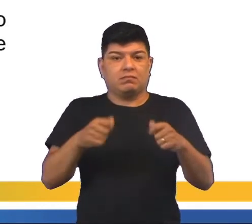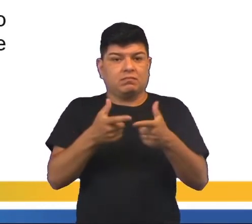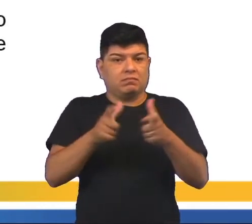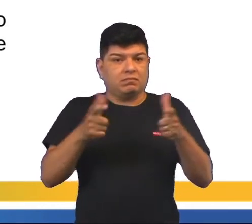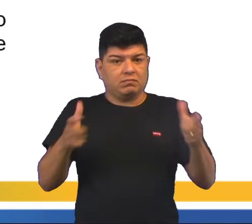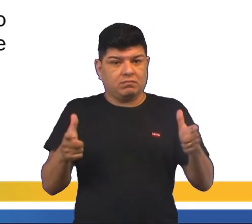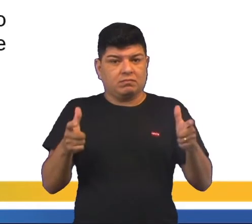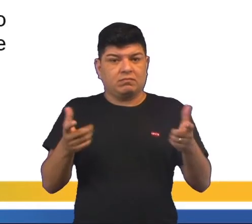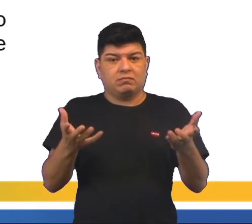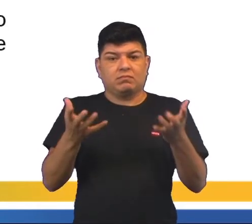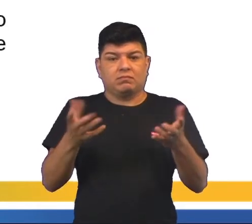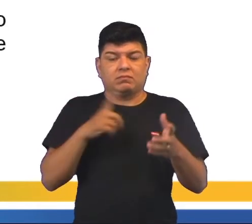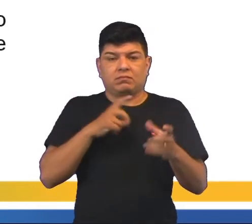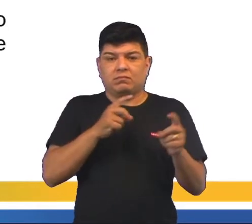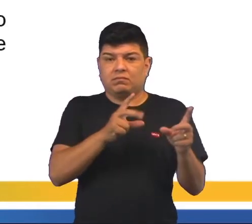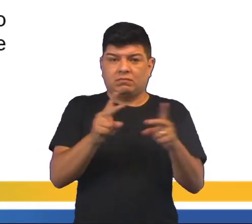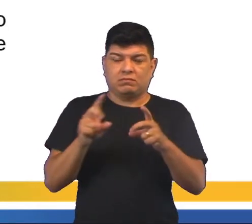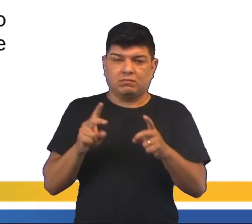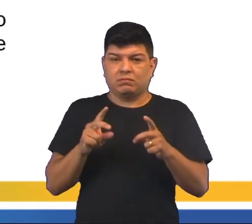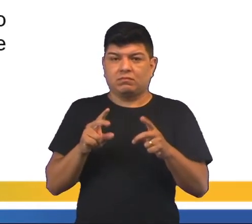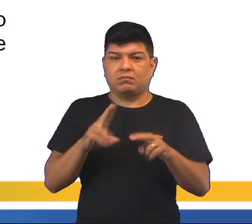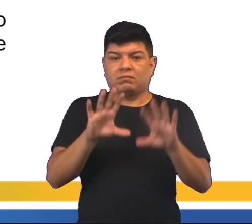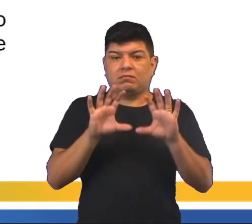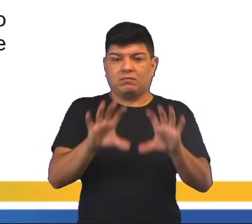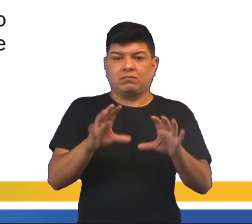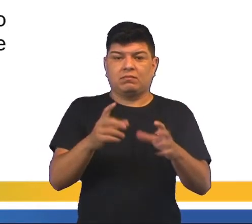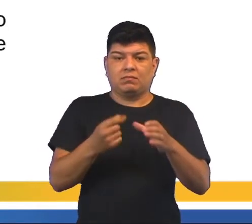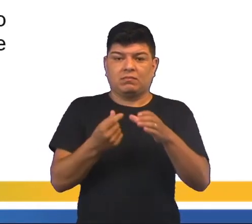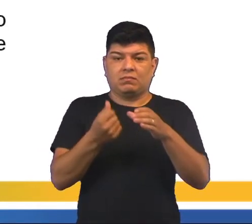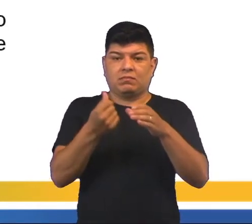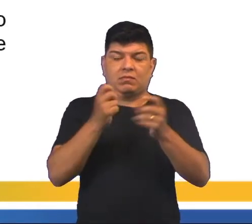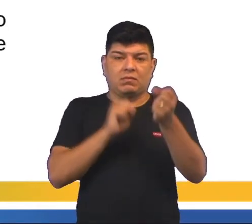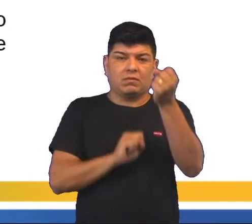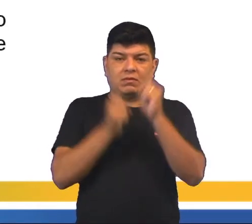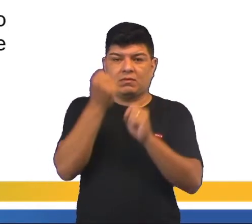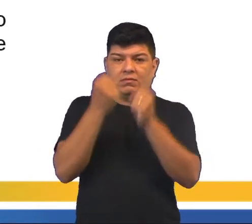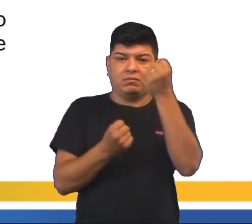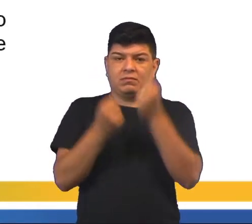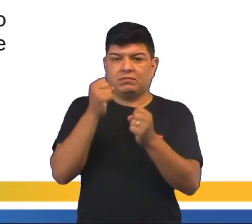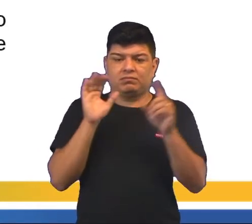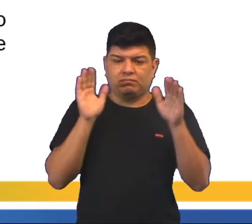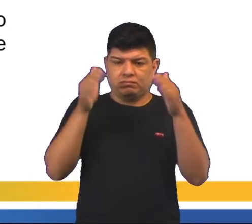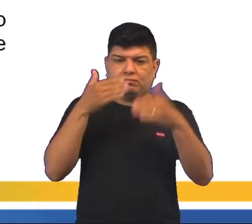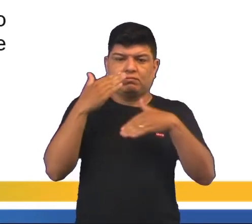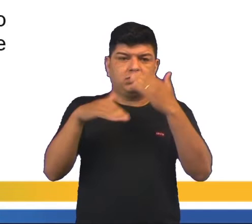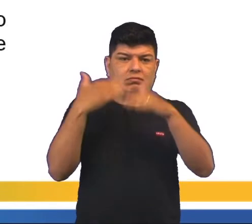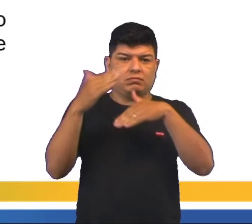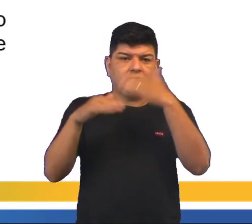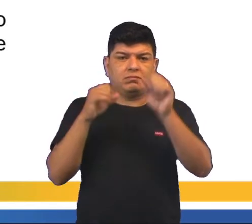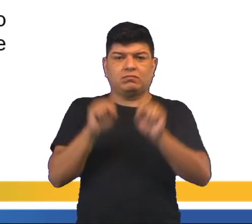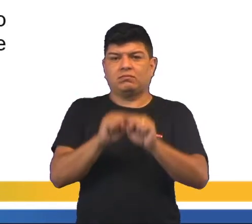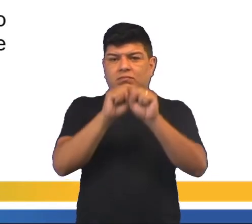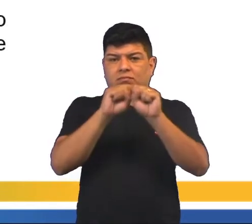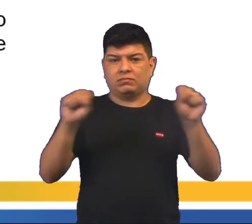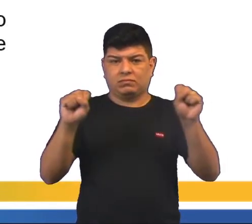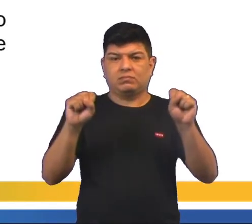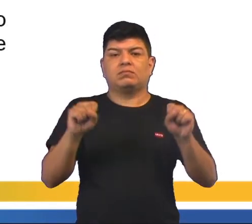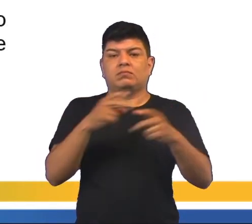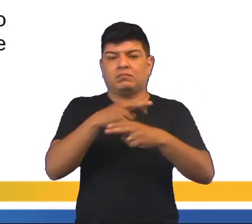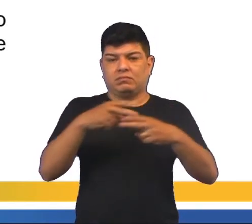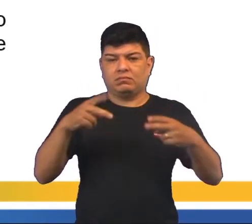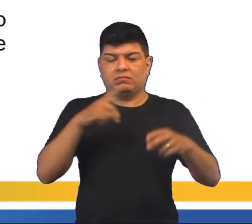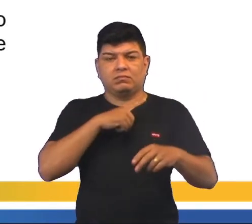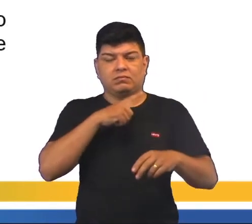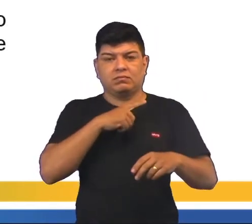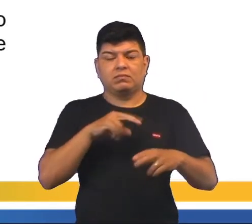cresce a necessidade de criar um mercado consumidor. Dessa maneira, o capitalismo industrial, ele enfoca no desenvolvimento do sistema fabril de